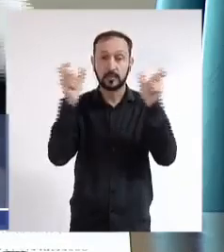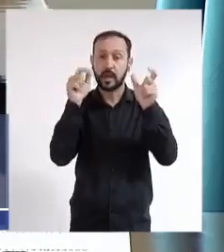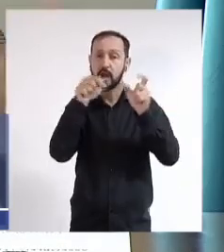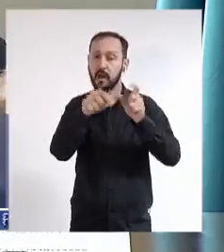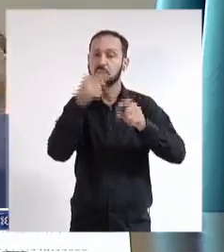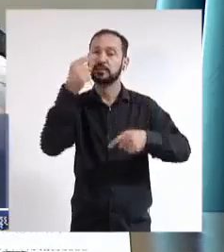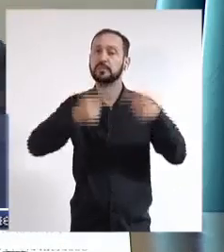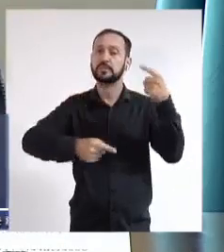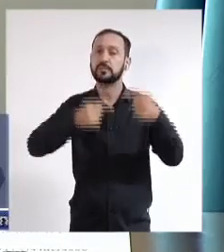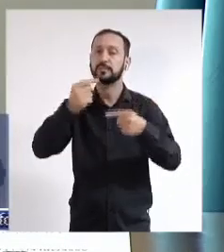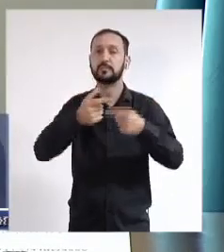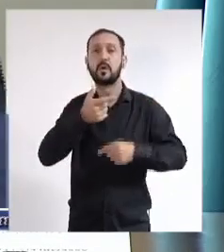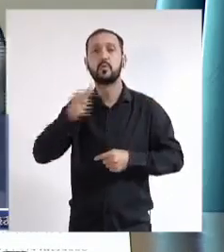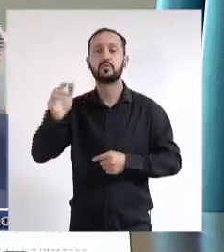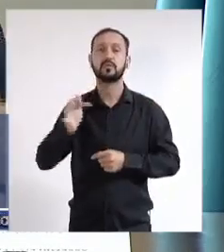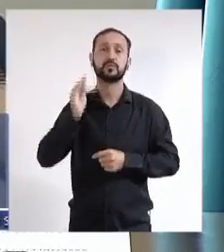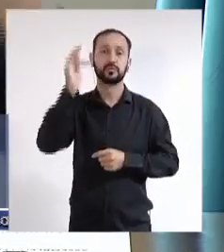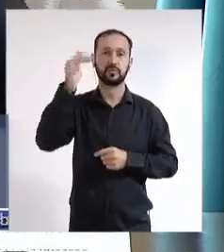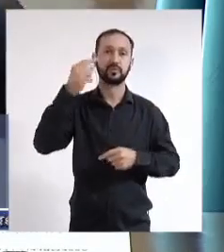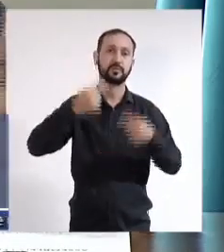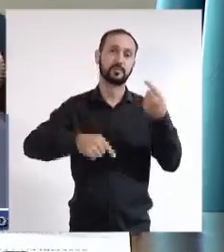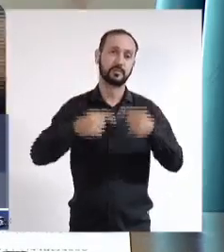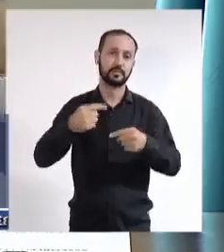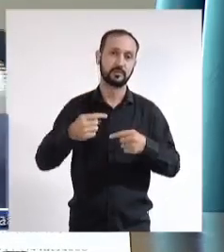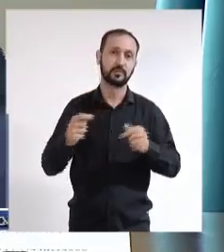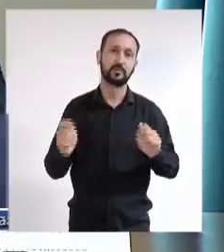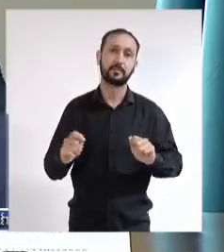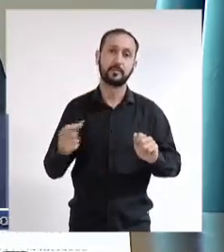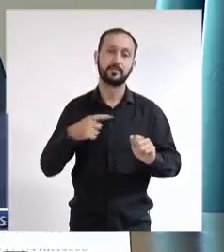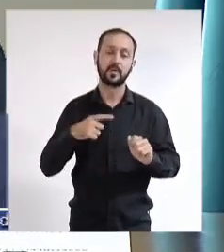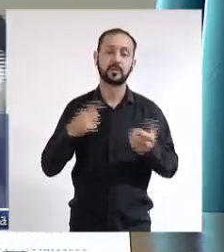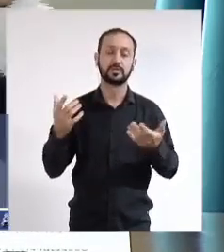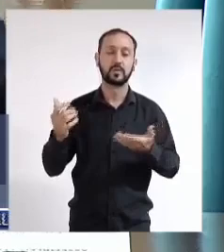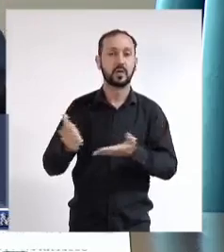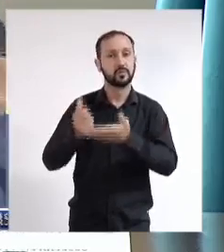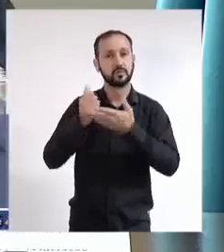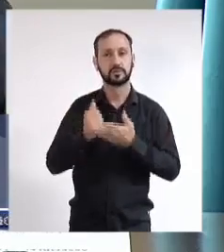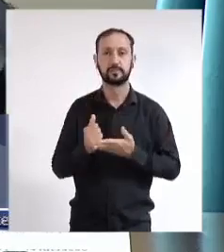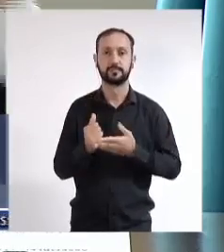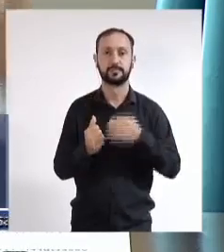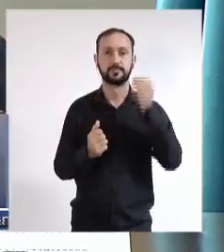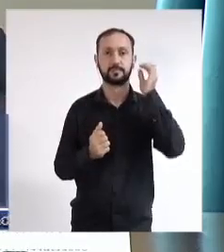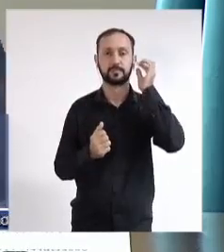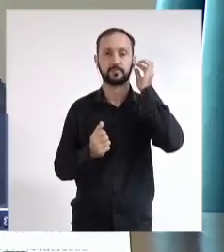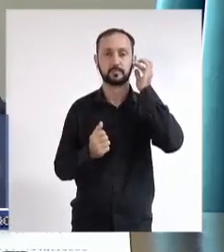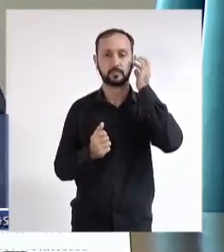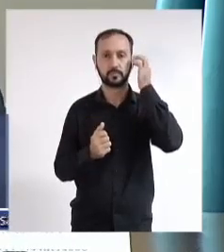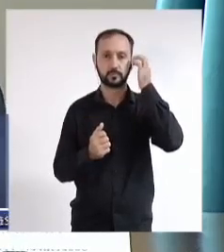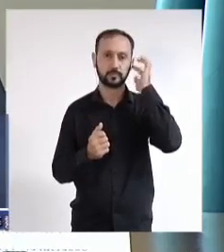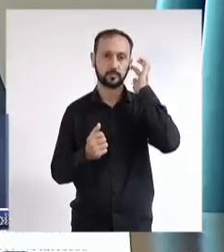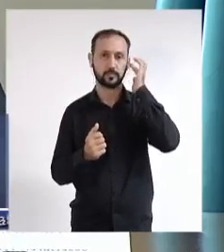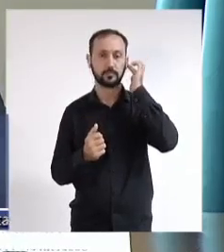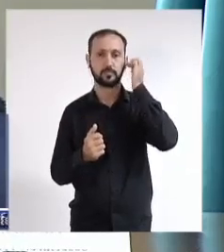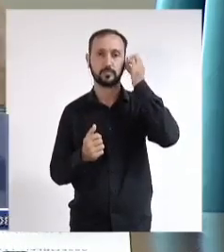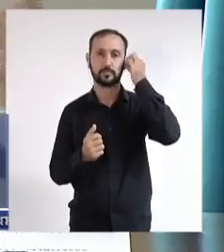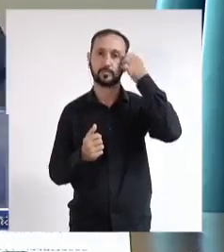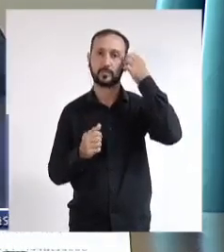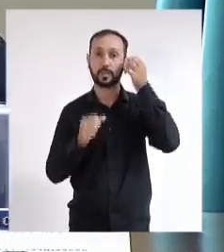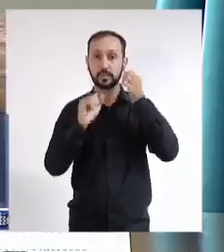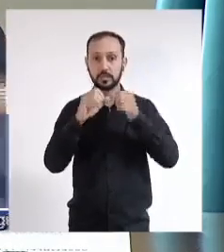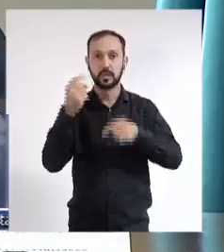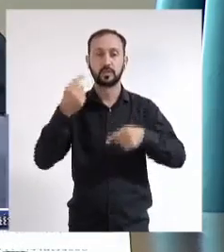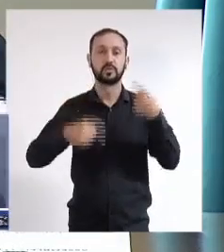e pra outros debates que elas possam também contribuir e aí se a nossa discussão